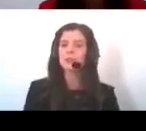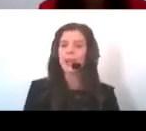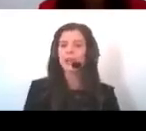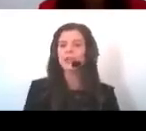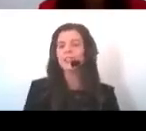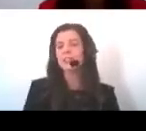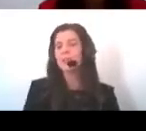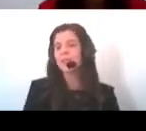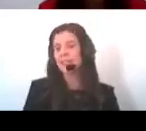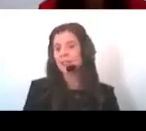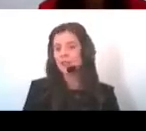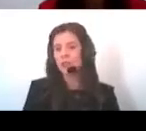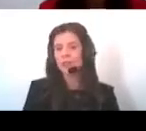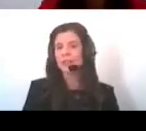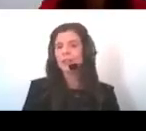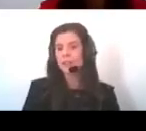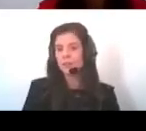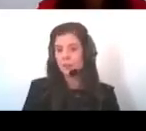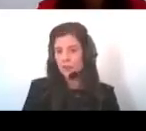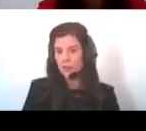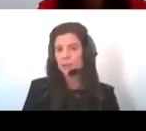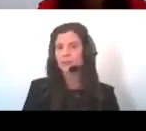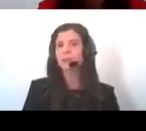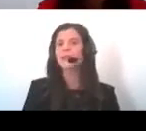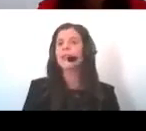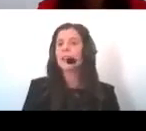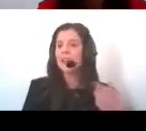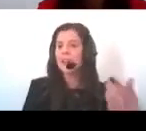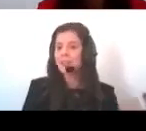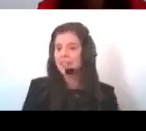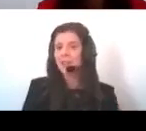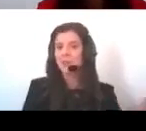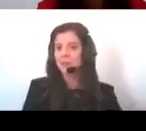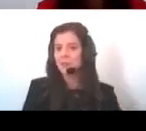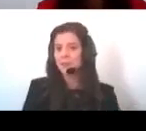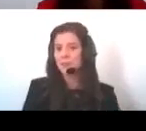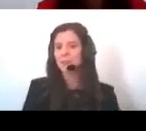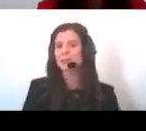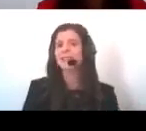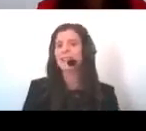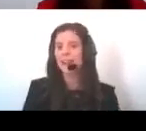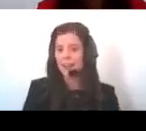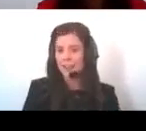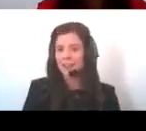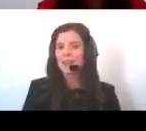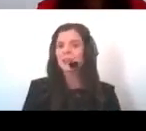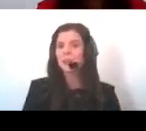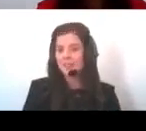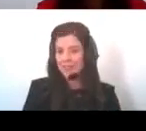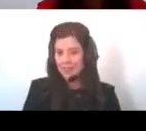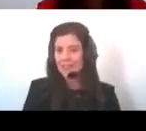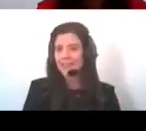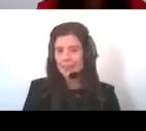aí os bairros em determinadas ações desenvolvidas pela prefeitura, em parceria com ações desenvolvidas pela SEAR e